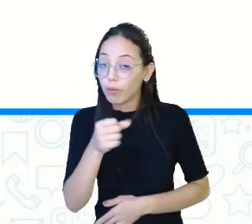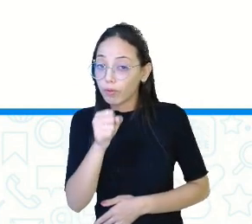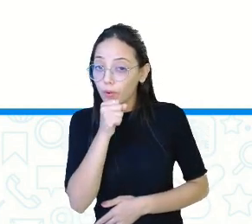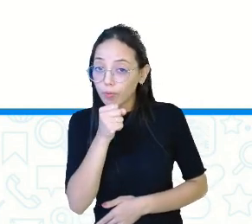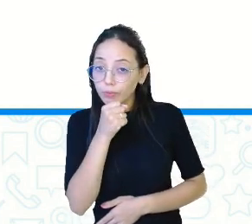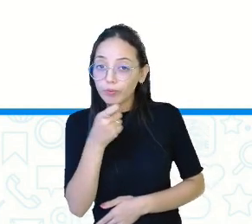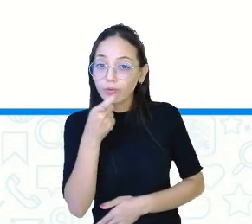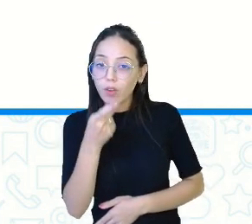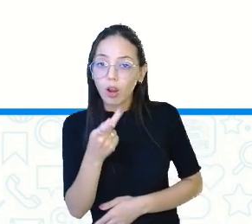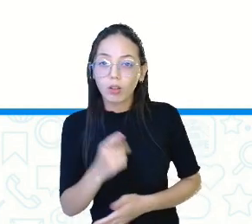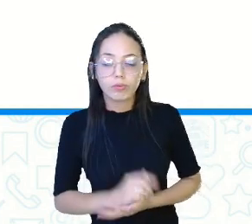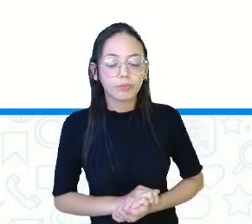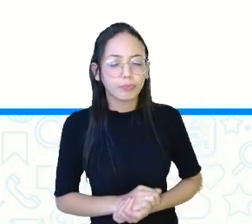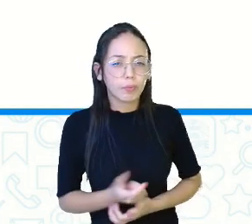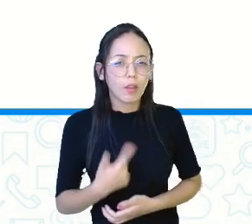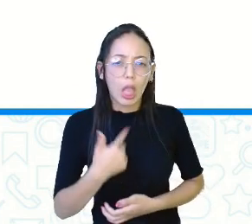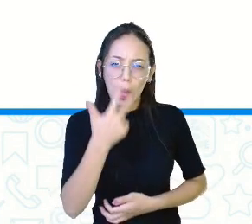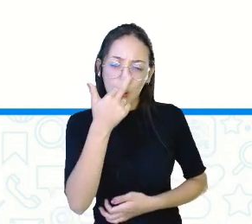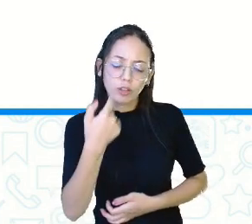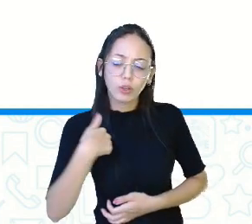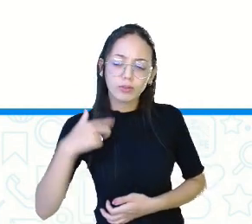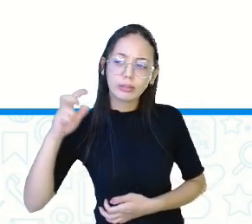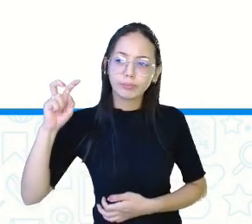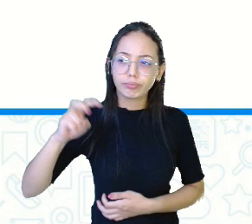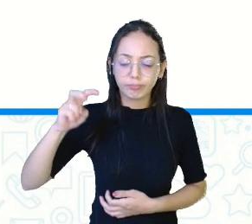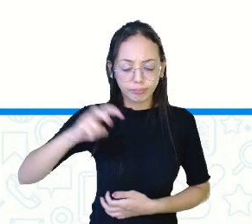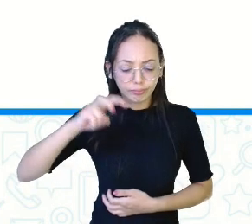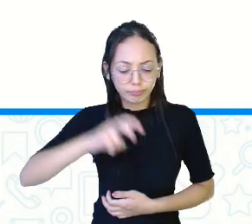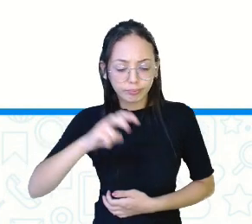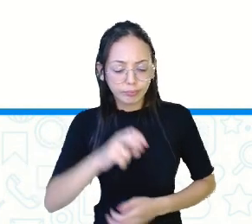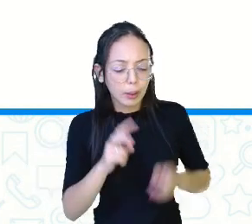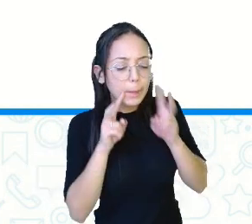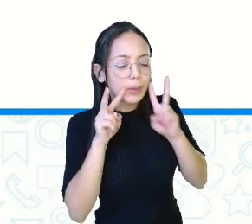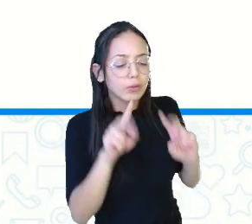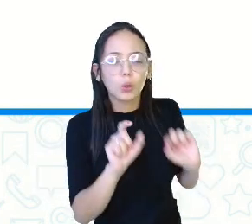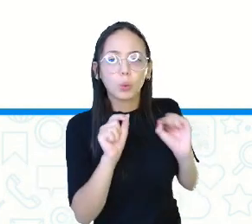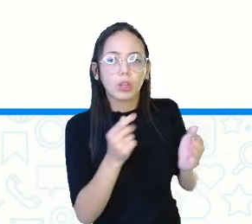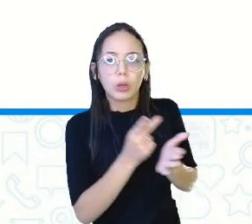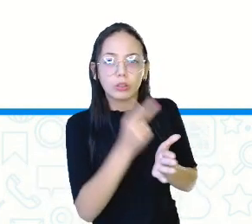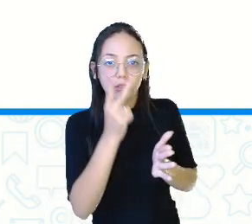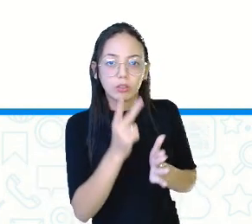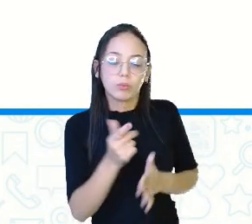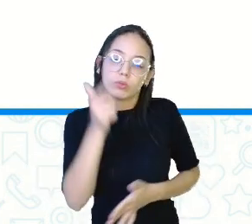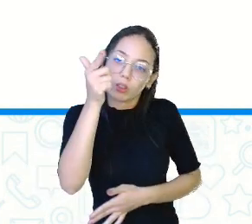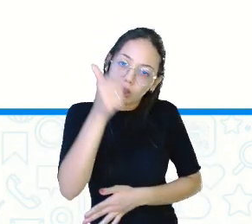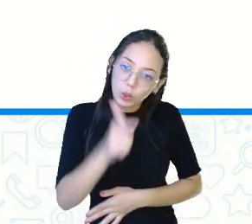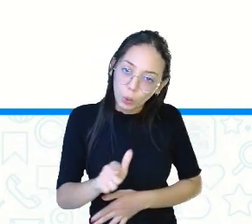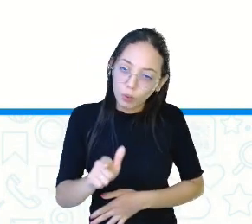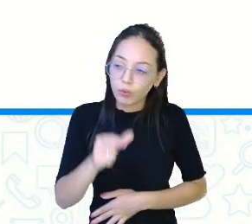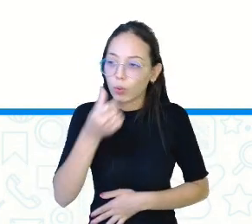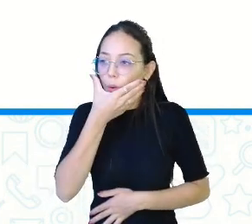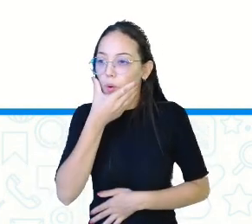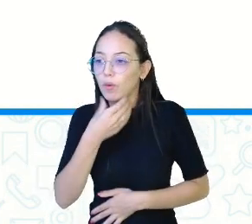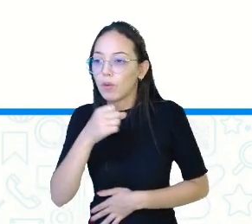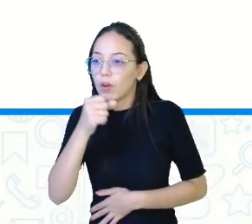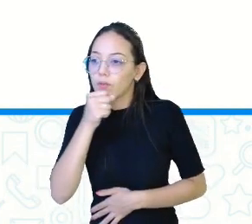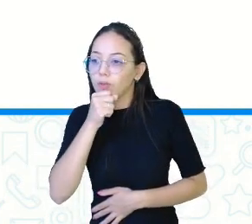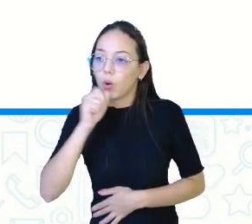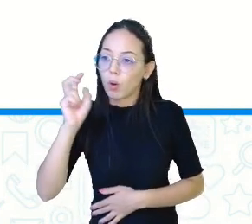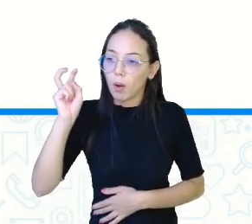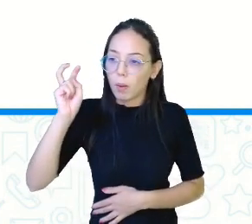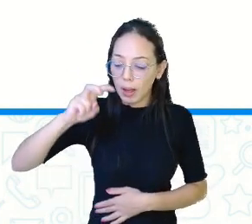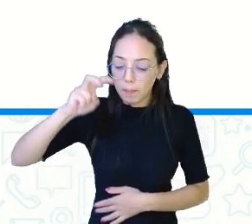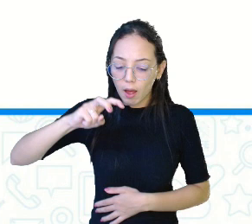disse: eu acho que eu vou descer para ver o que é que esse menino está falando. Novamente, o vovô